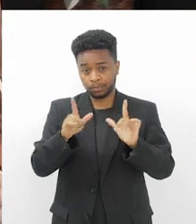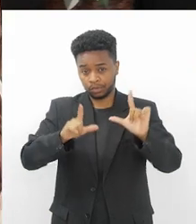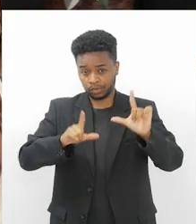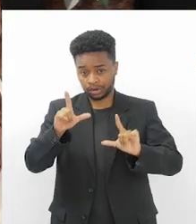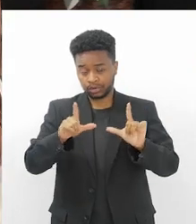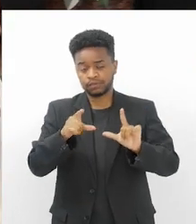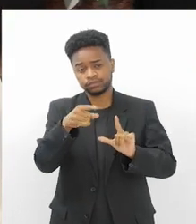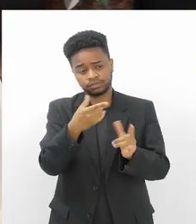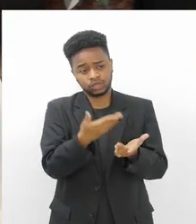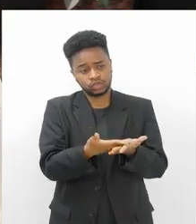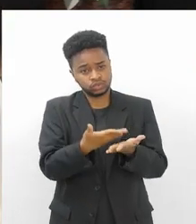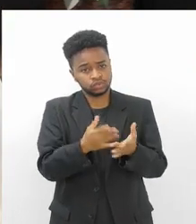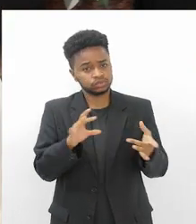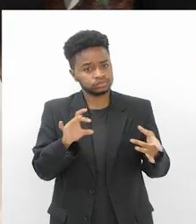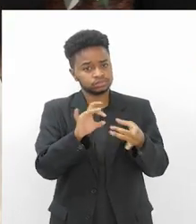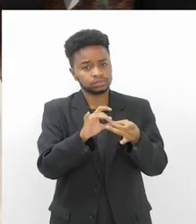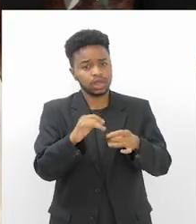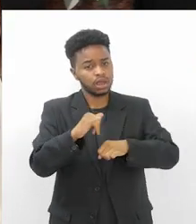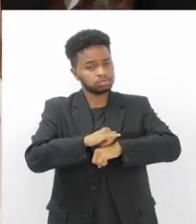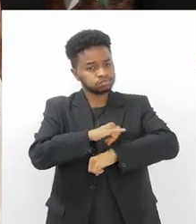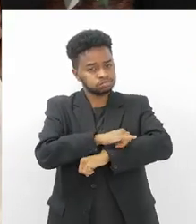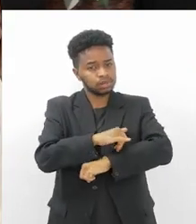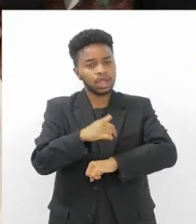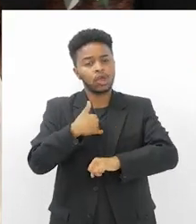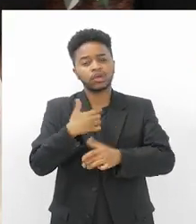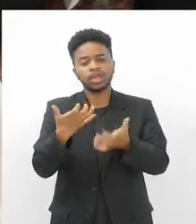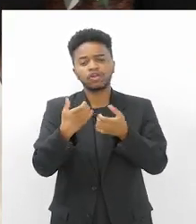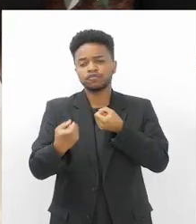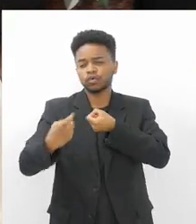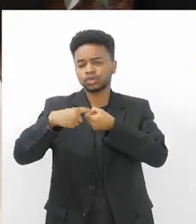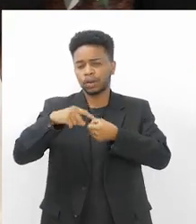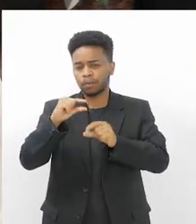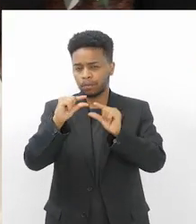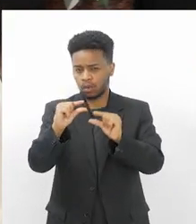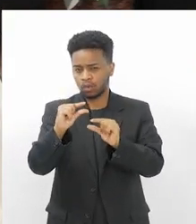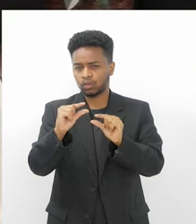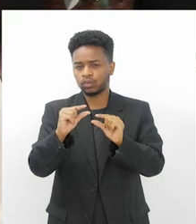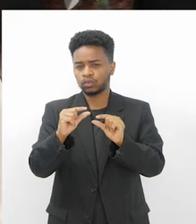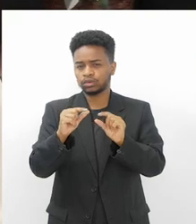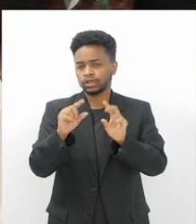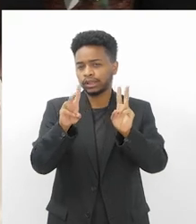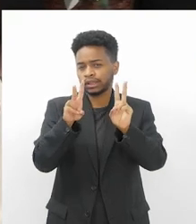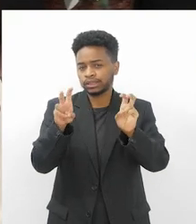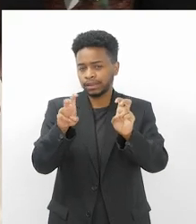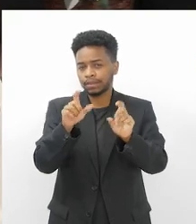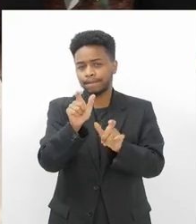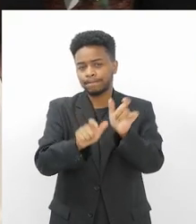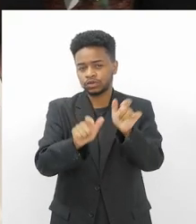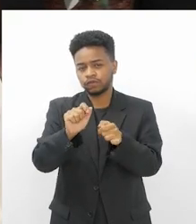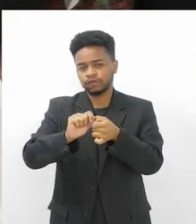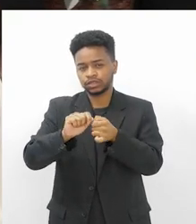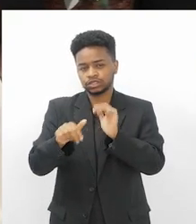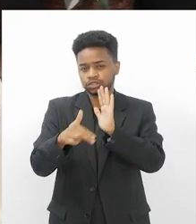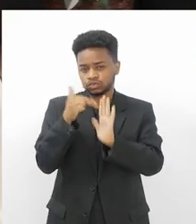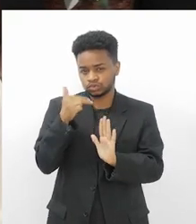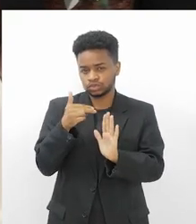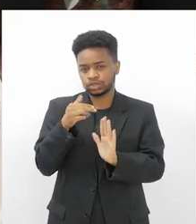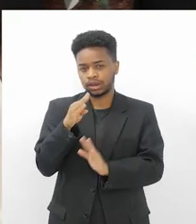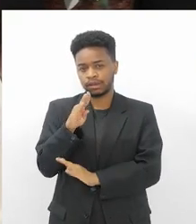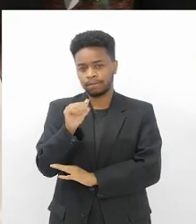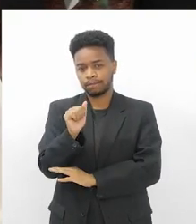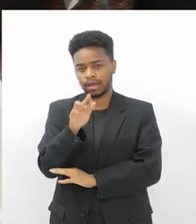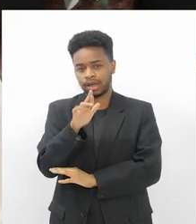programa, o estudo da senhora é muito baseado nessa questão da obesidade. Eu queria voltar só um pouquinho no tema pessoas que fizeram